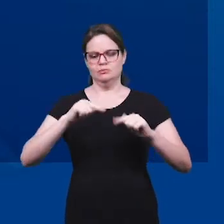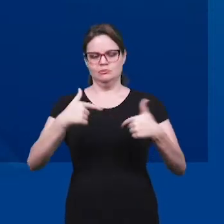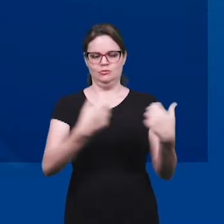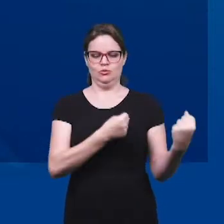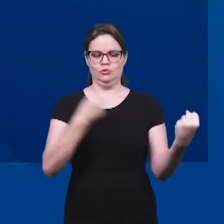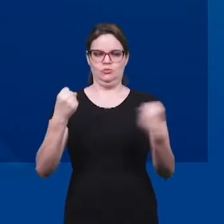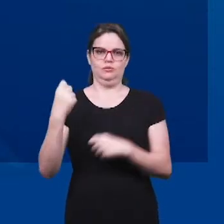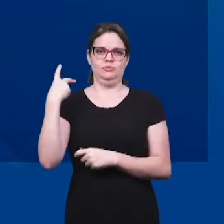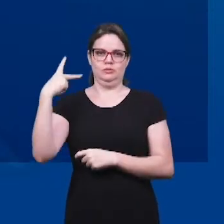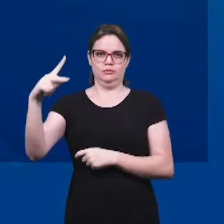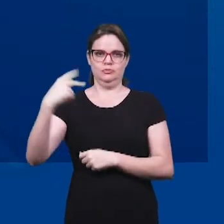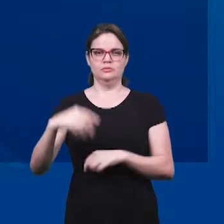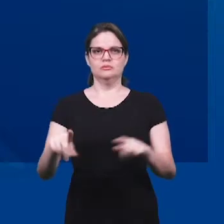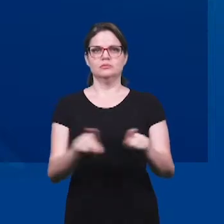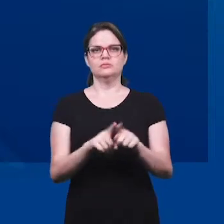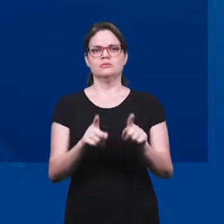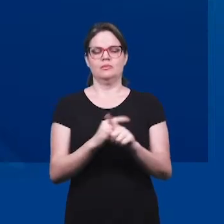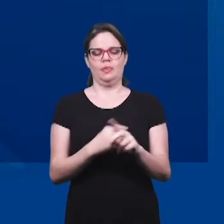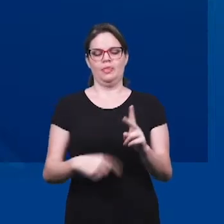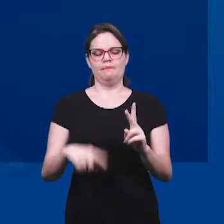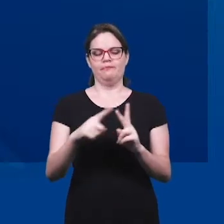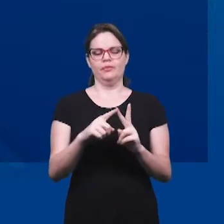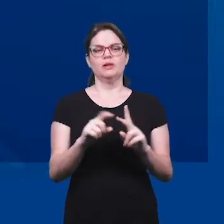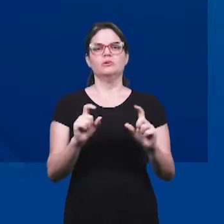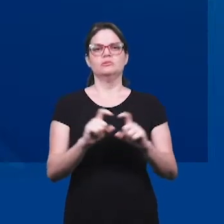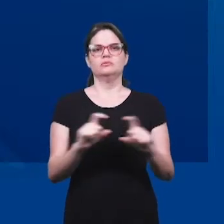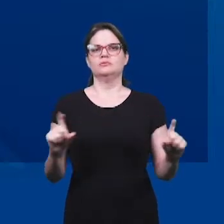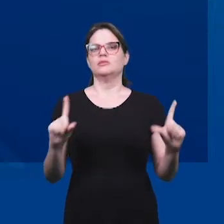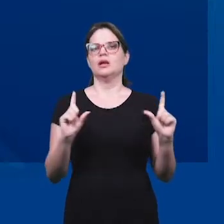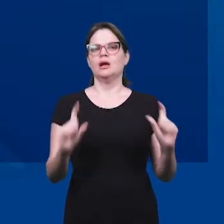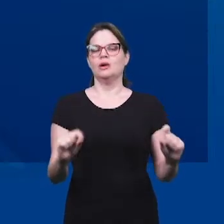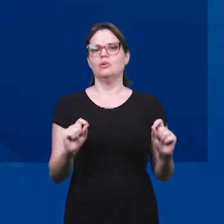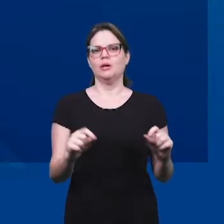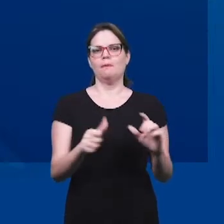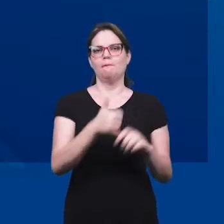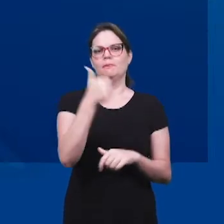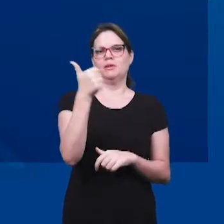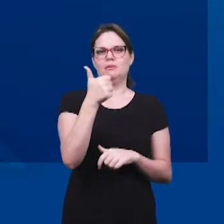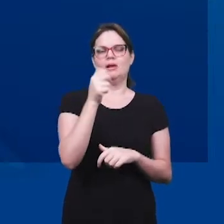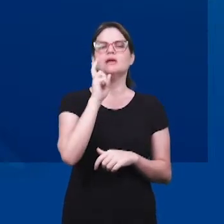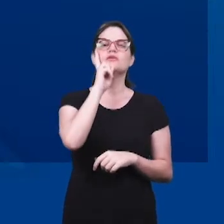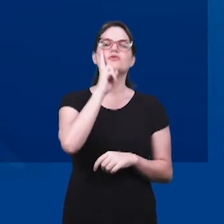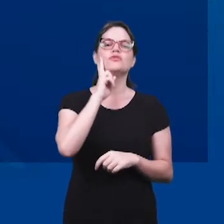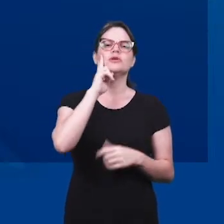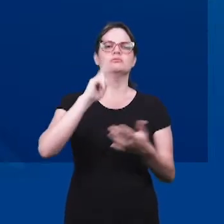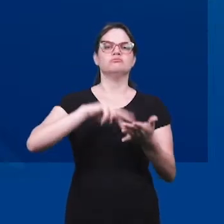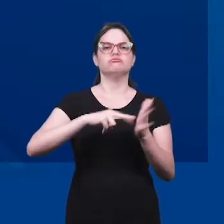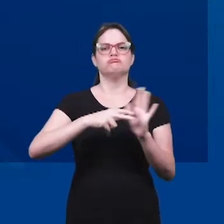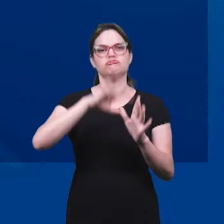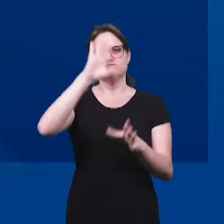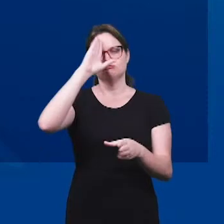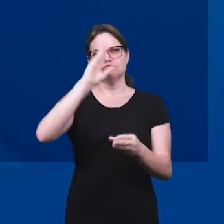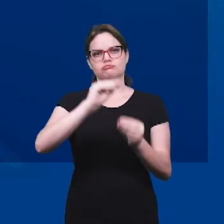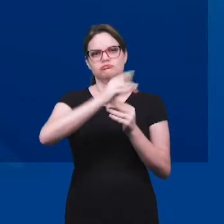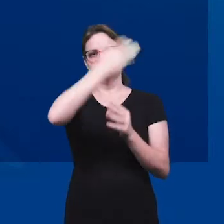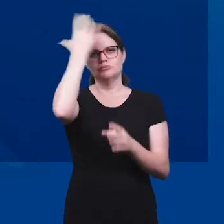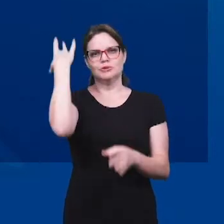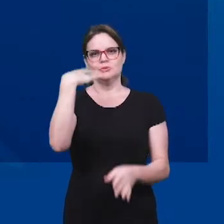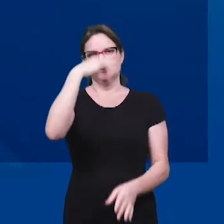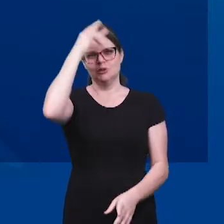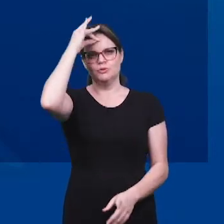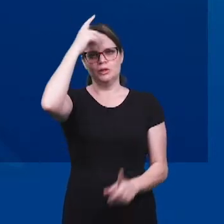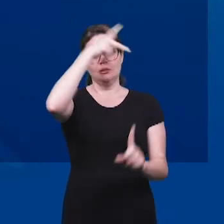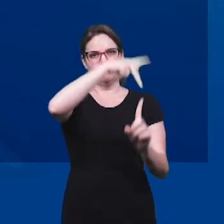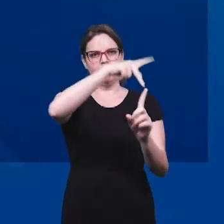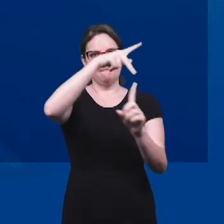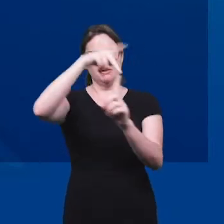expressão, ela fala sobre o primeiro vinho, é o derramamento do Espírito Santo em Pentecostes, em um grupo de aproximadamente